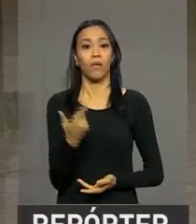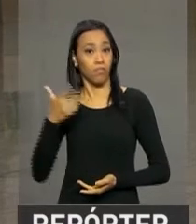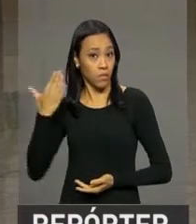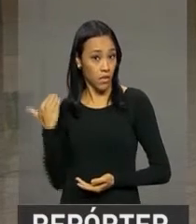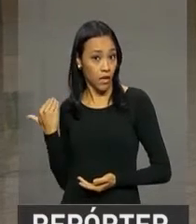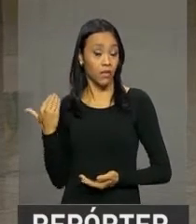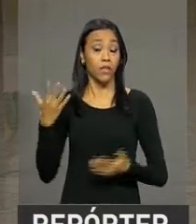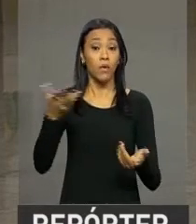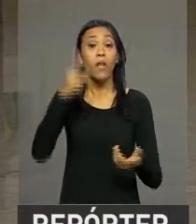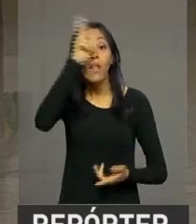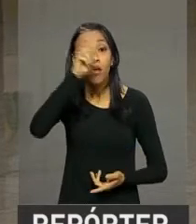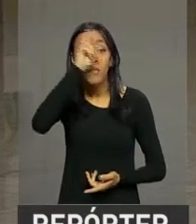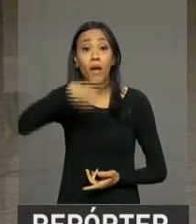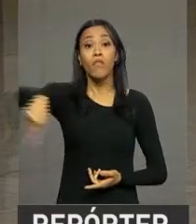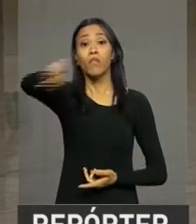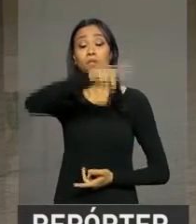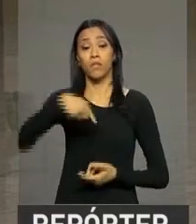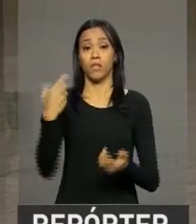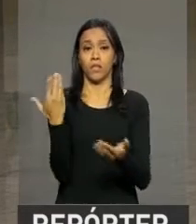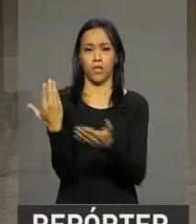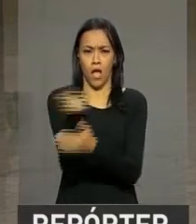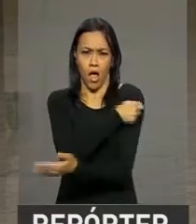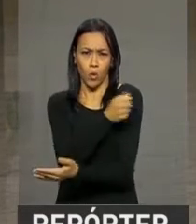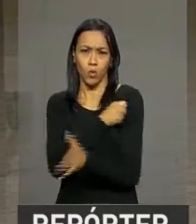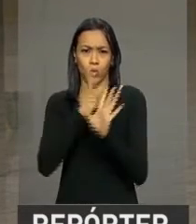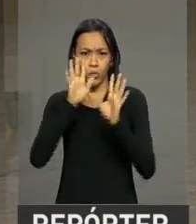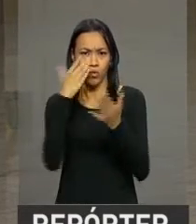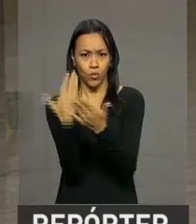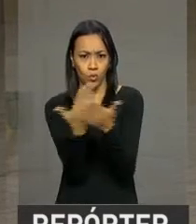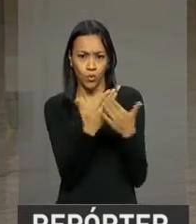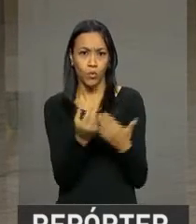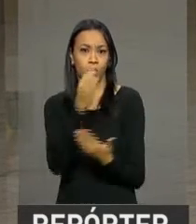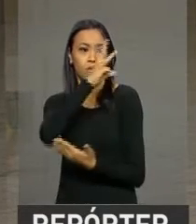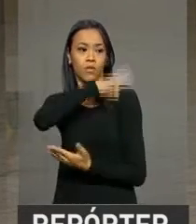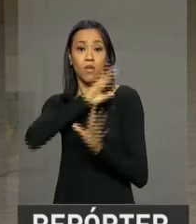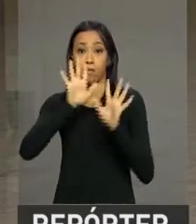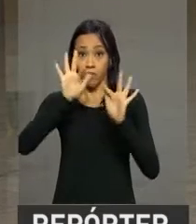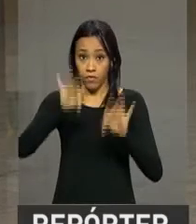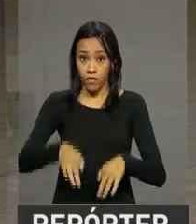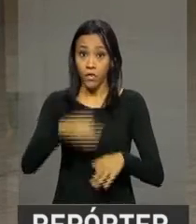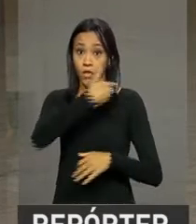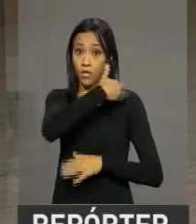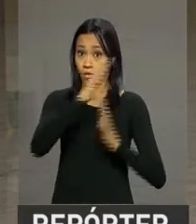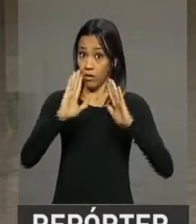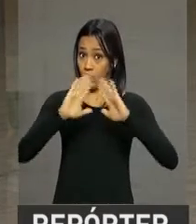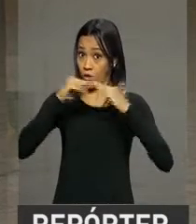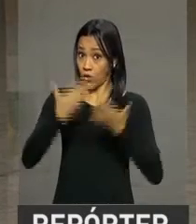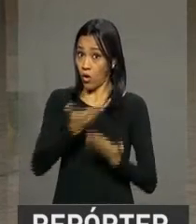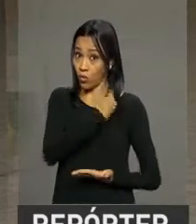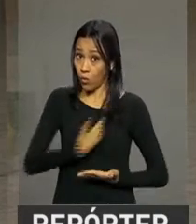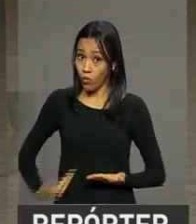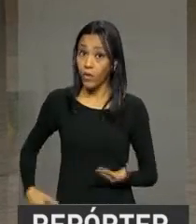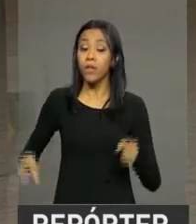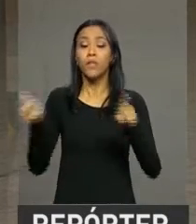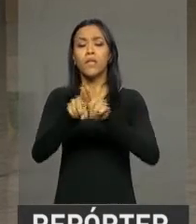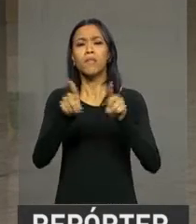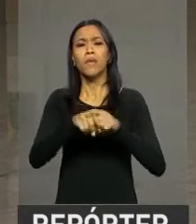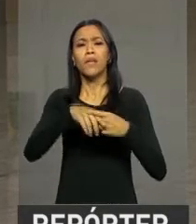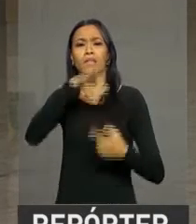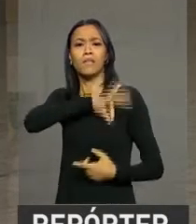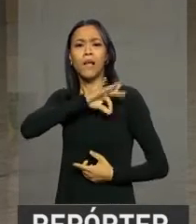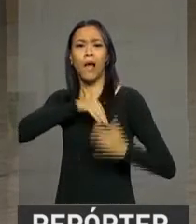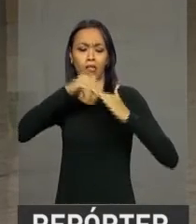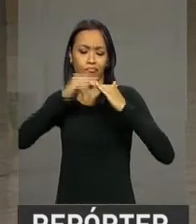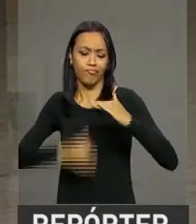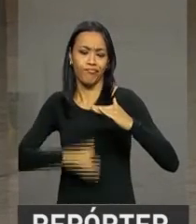estudantes que estão concluindo o ensino médio em escolas públicas e também aqueles que comprovarem baixa renda estão isentos do